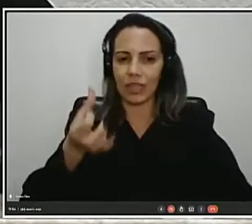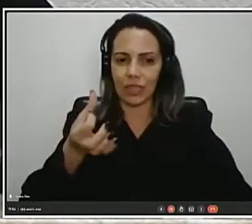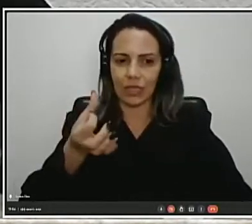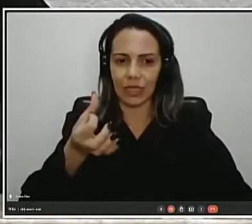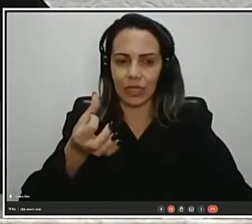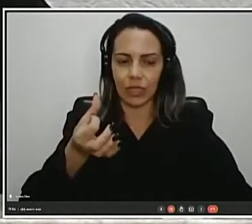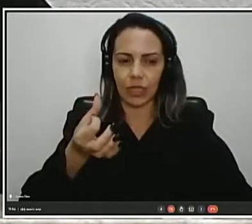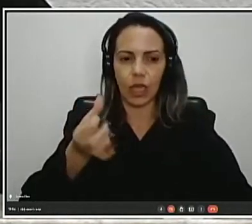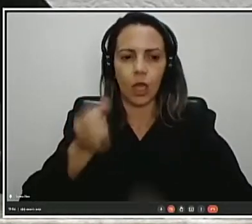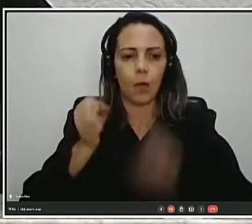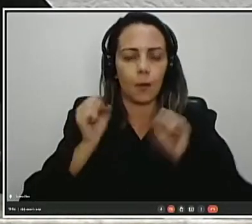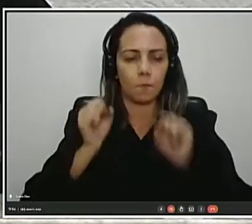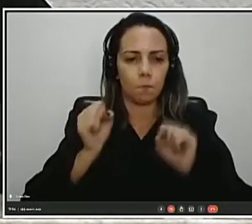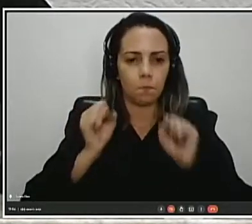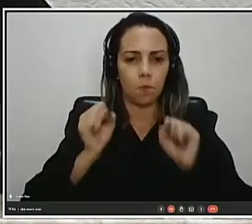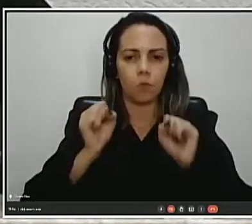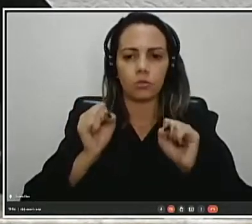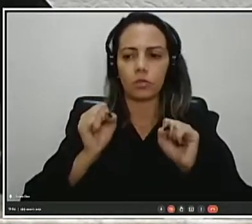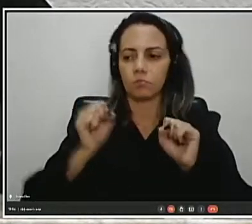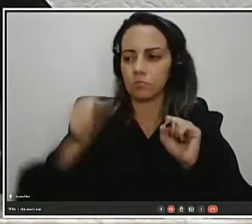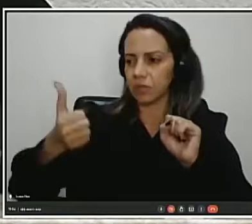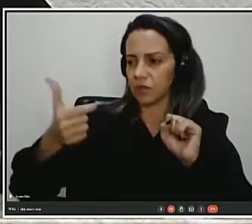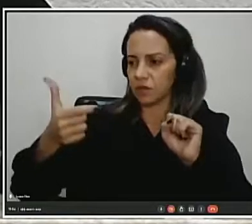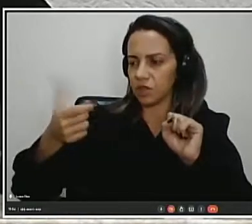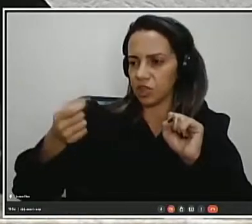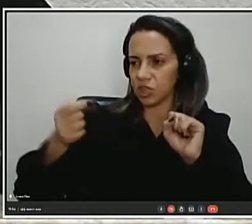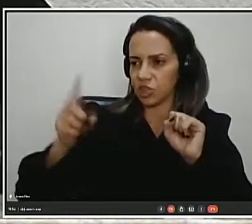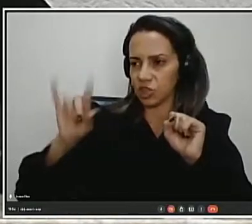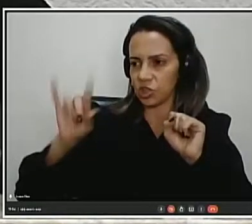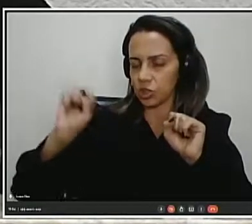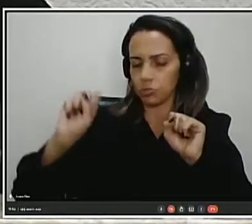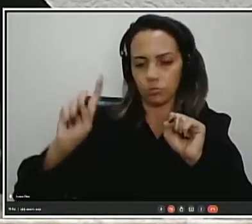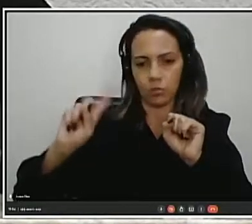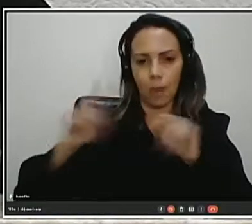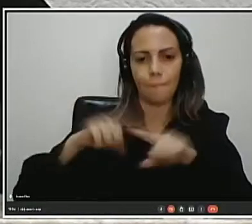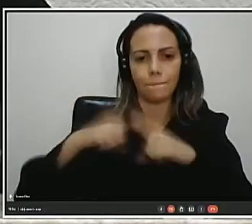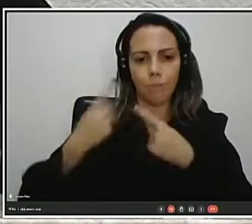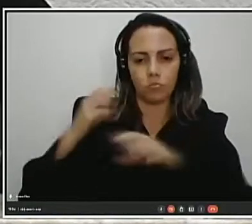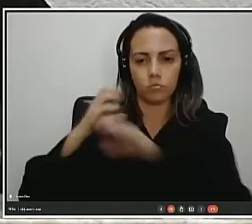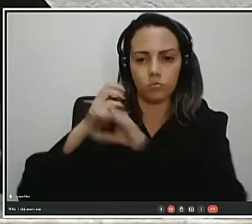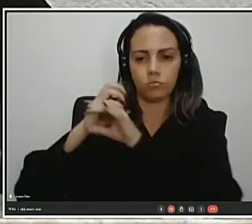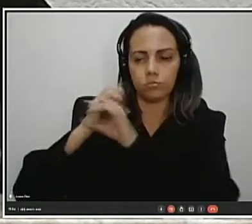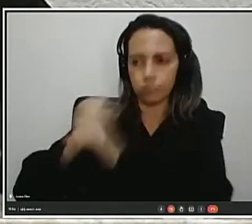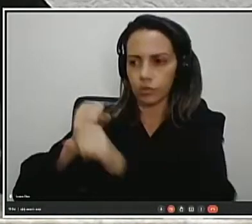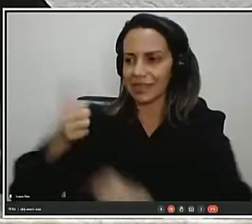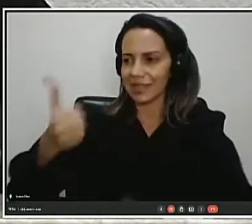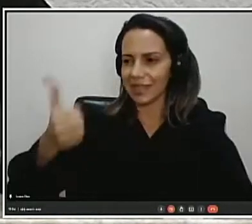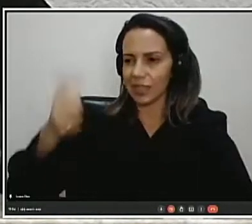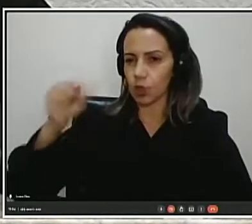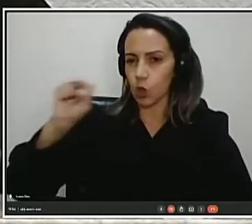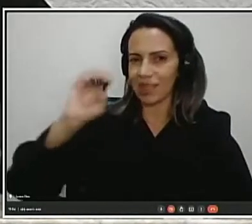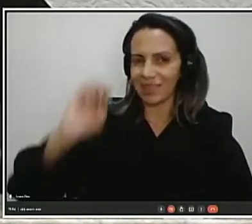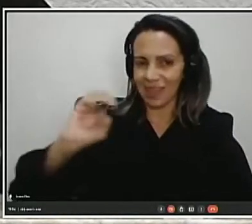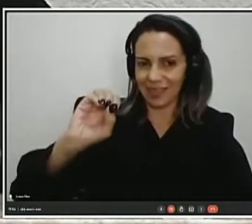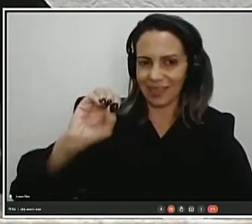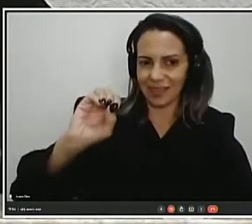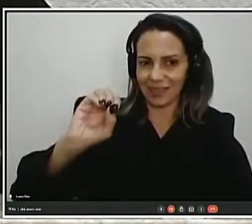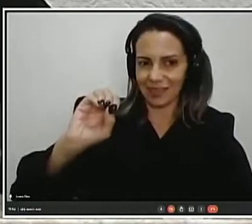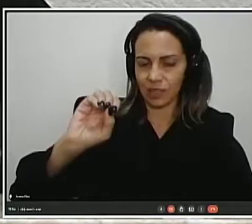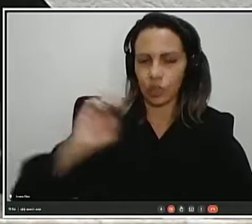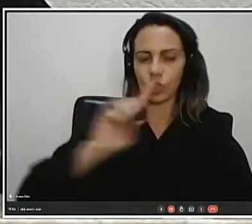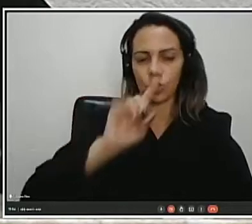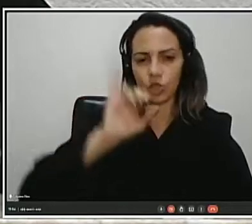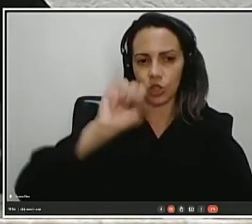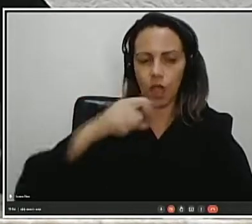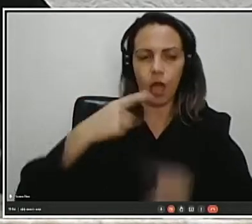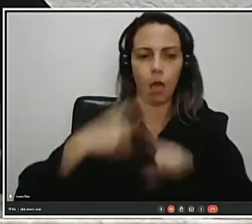invés de 120 dias, passar a contar com a redação de 180 dias, visto que as novas normas de